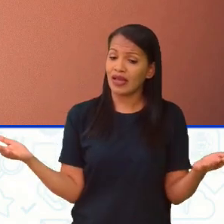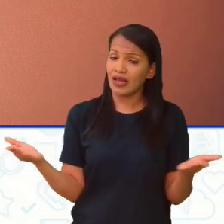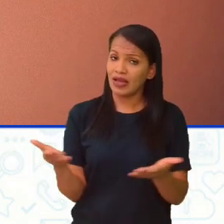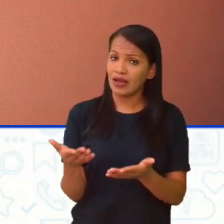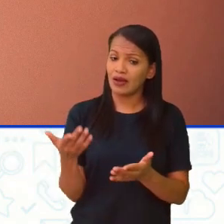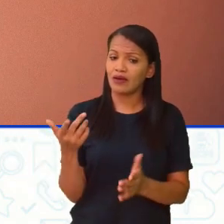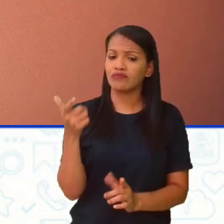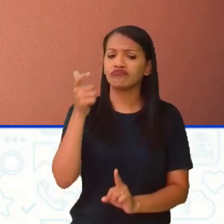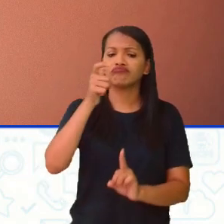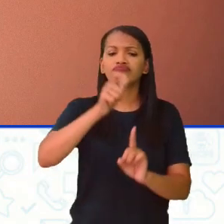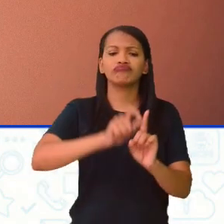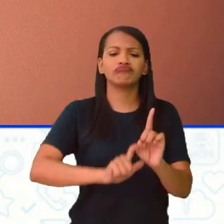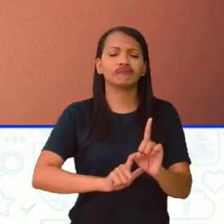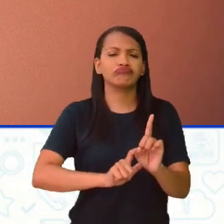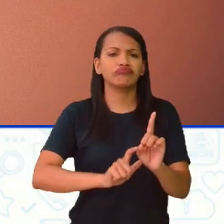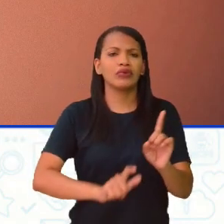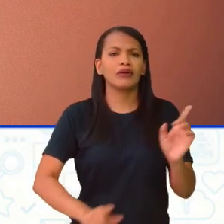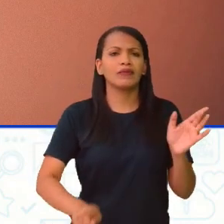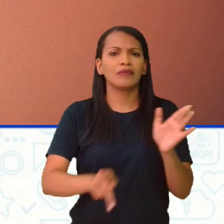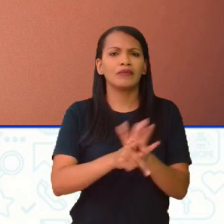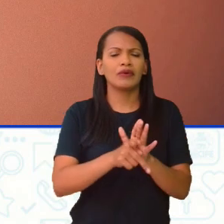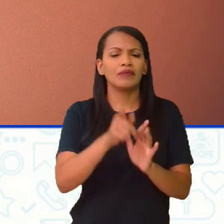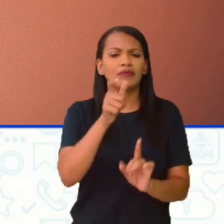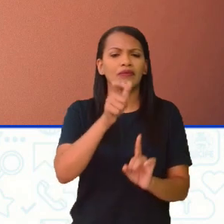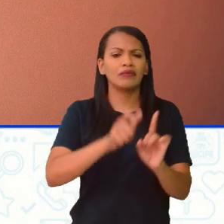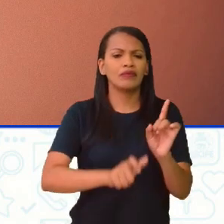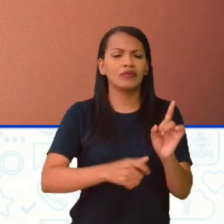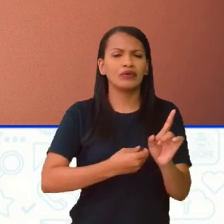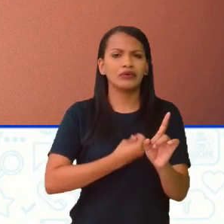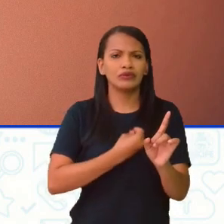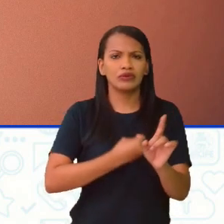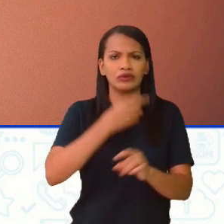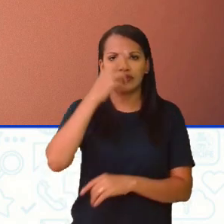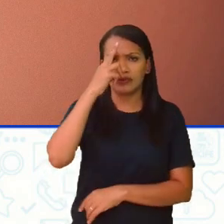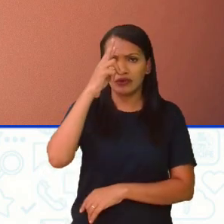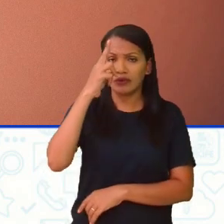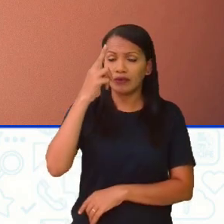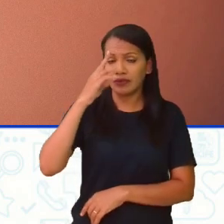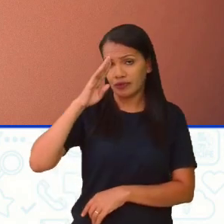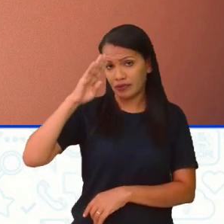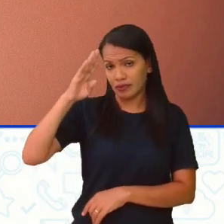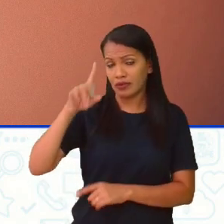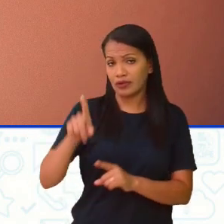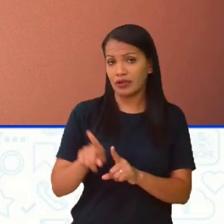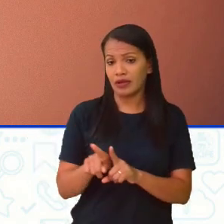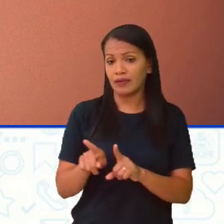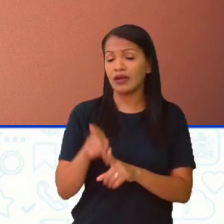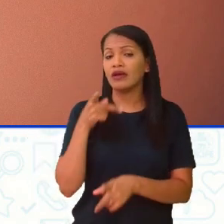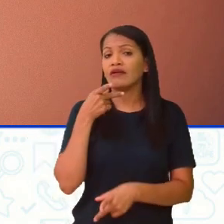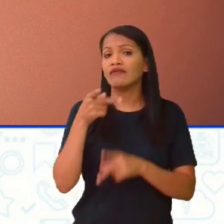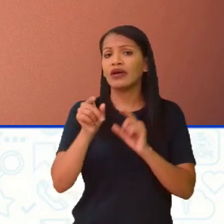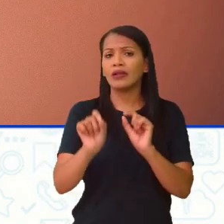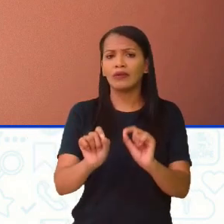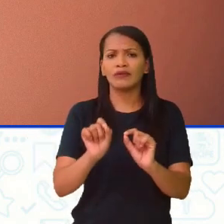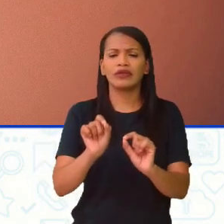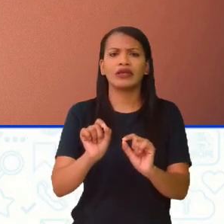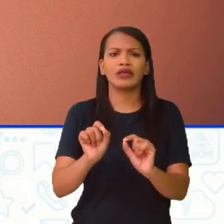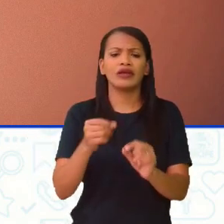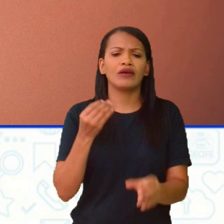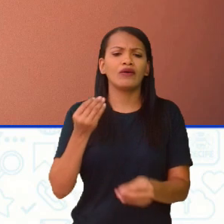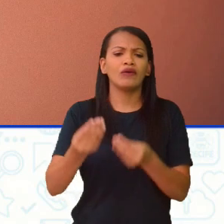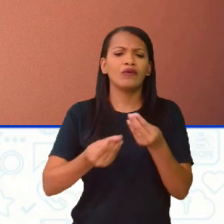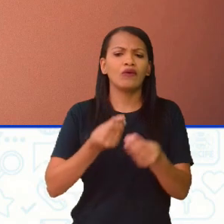o protagonismo da história, da narrativa. Mas a história também fala muito sobre